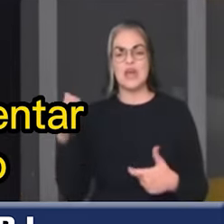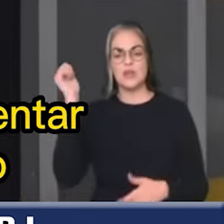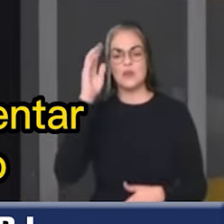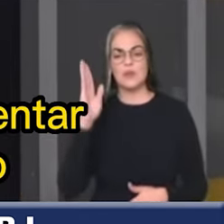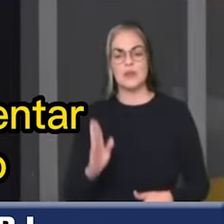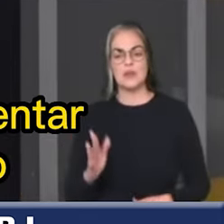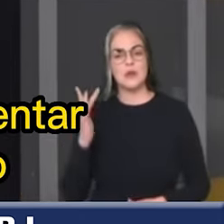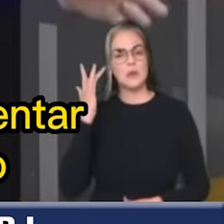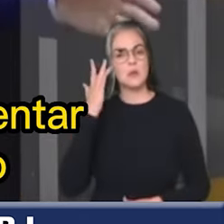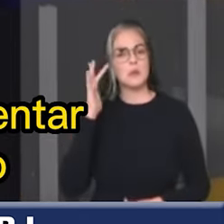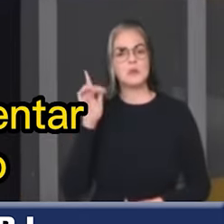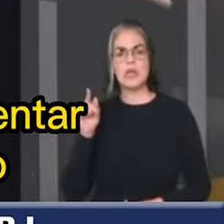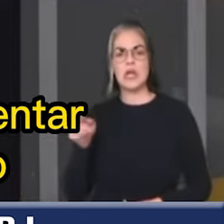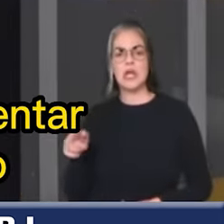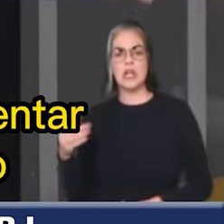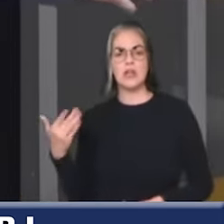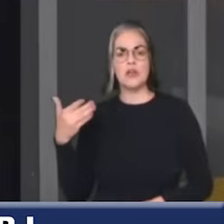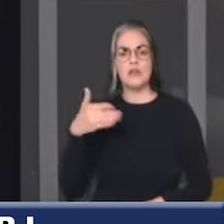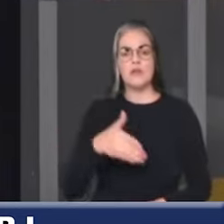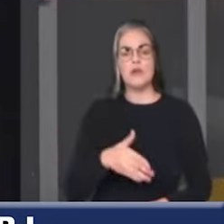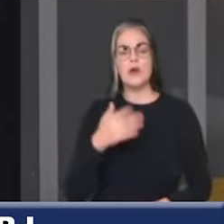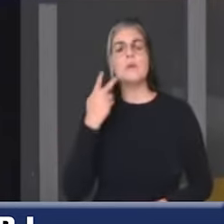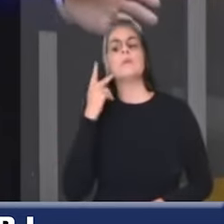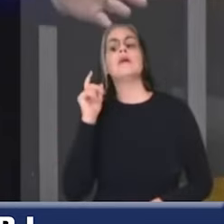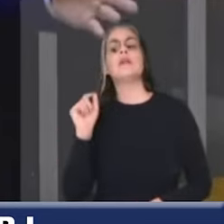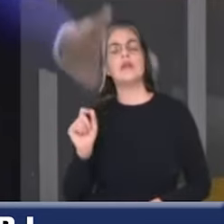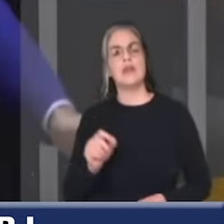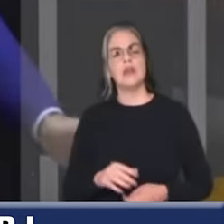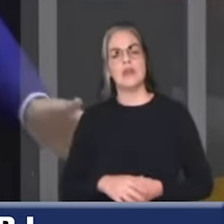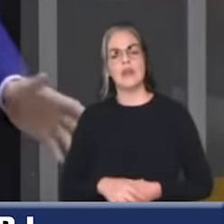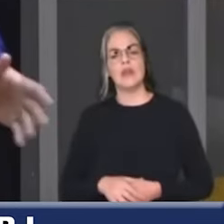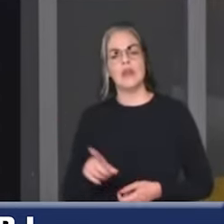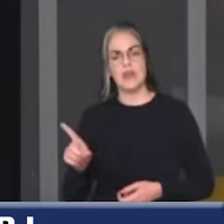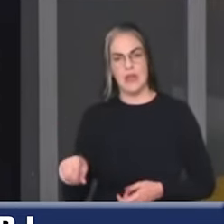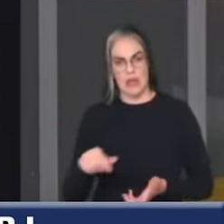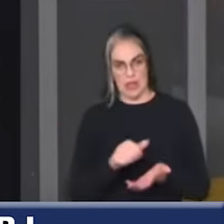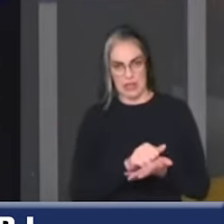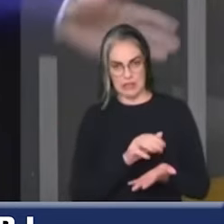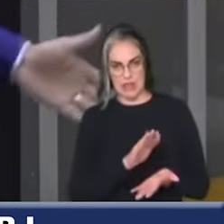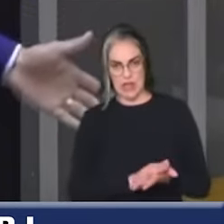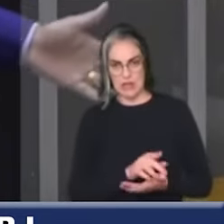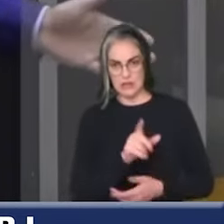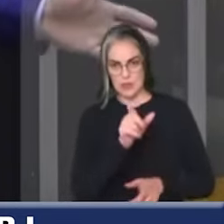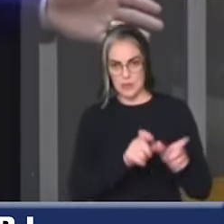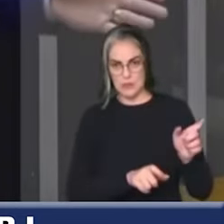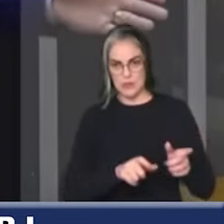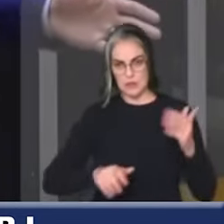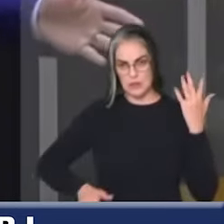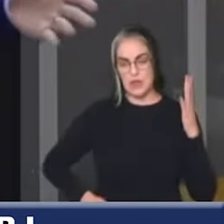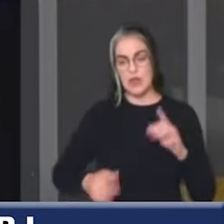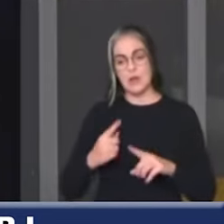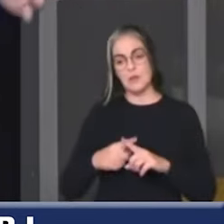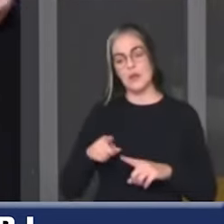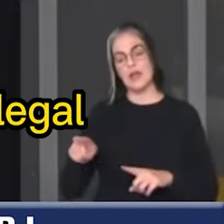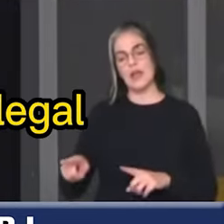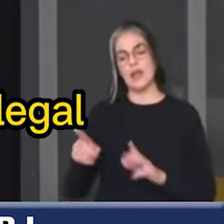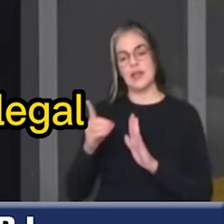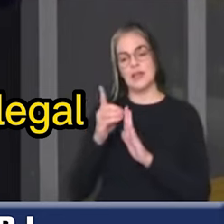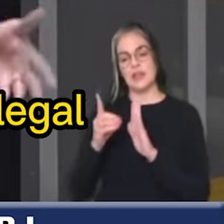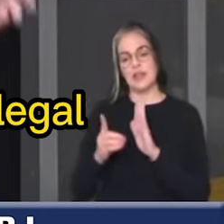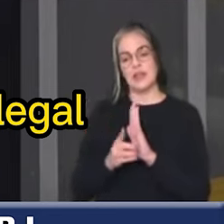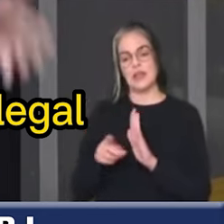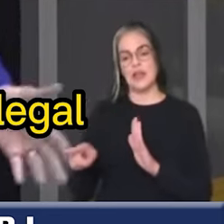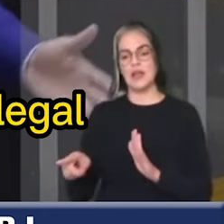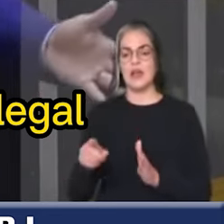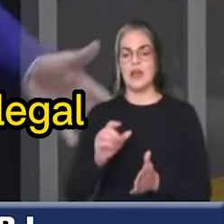lá para tentar fazer o recadastramento daqueles criminosos. Ele fez um decreto para recadastrar os CACs, aqueles que